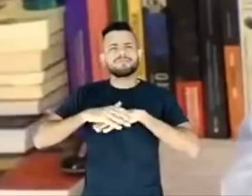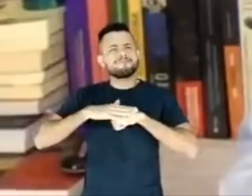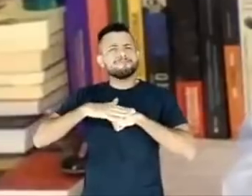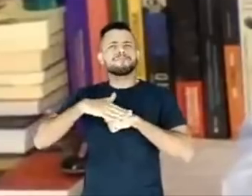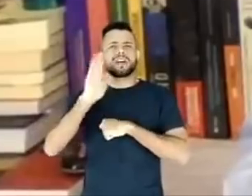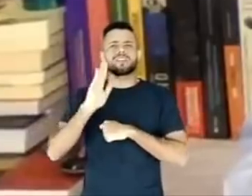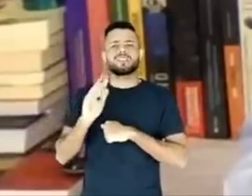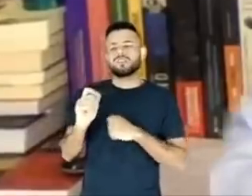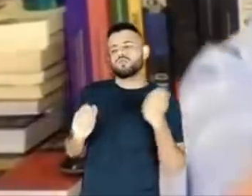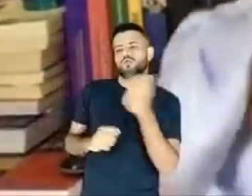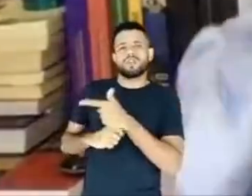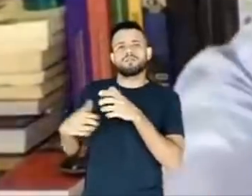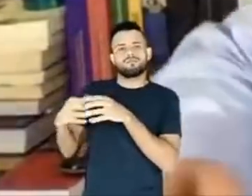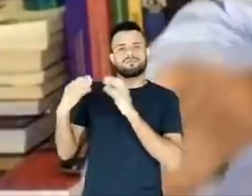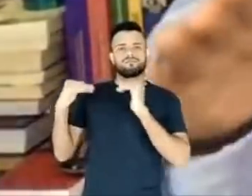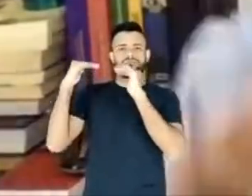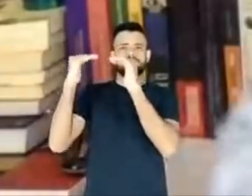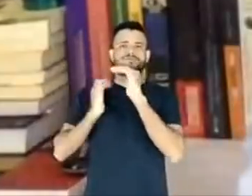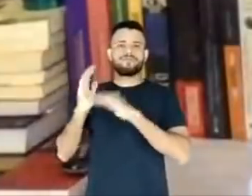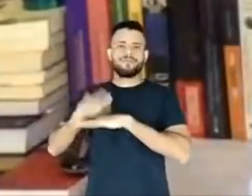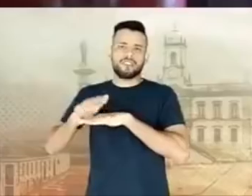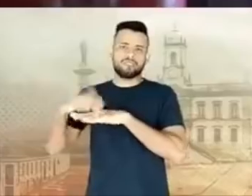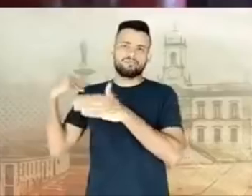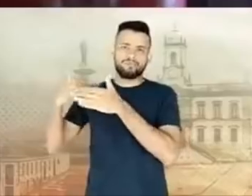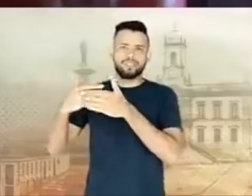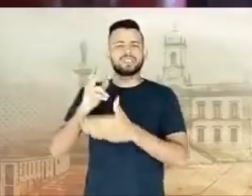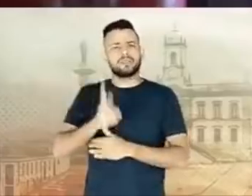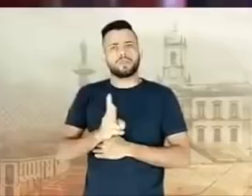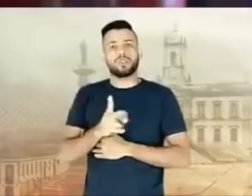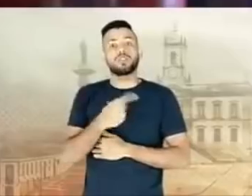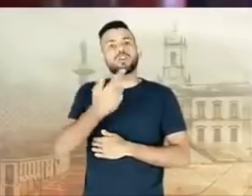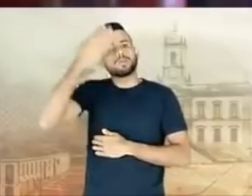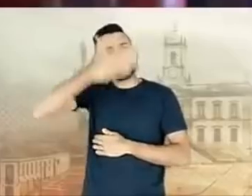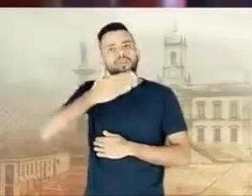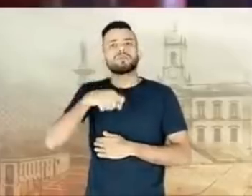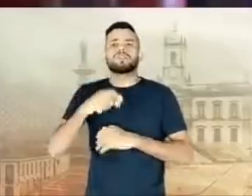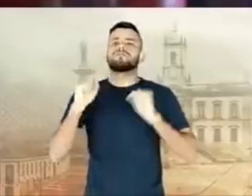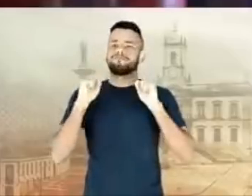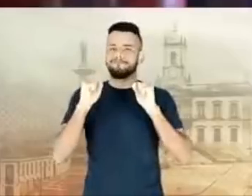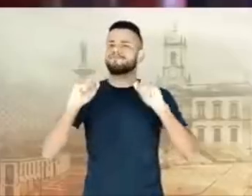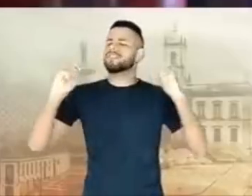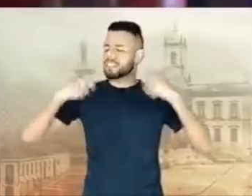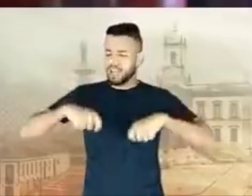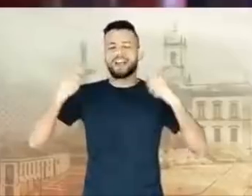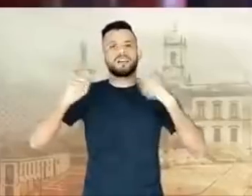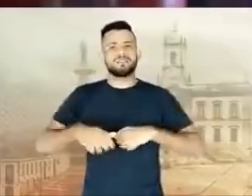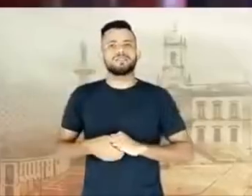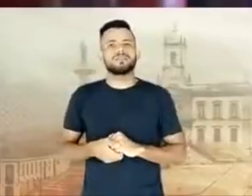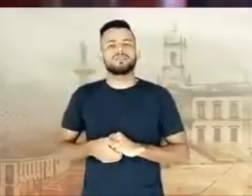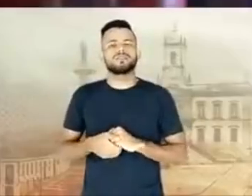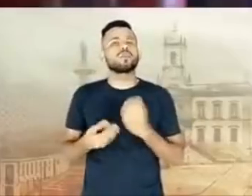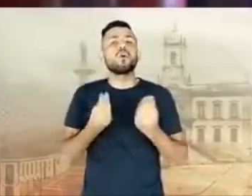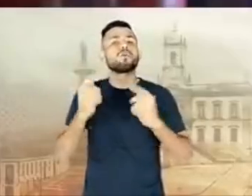brasileira sempre fez. E nós provamos que isso é possível. E só foi possível por causa de um partido como o